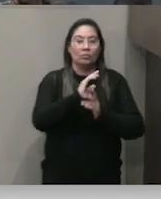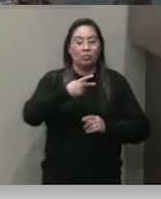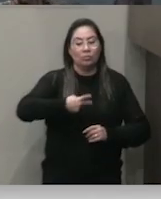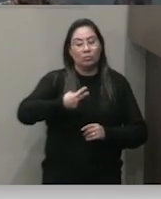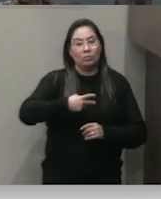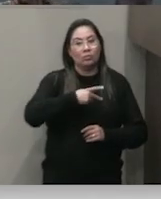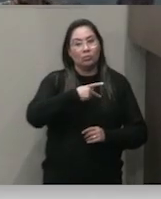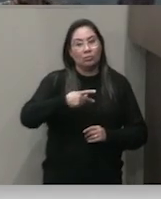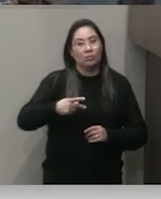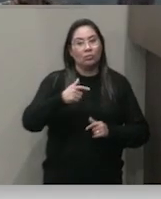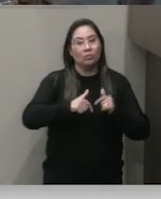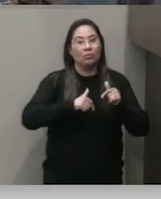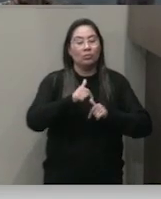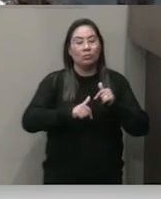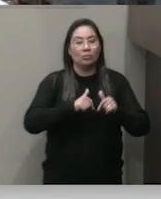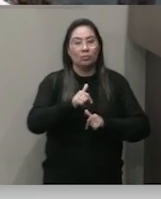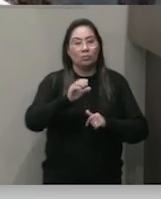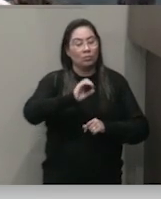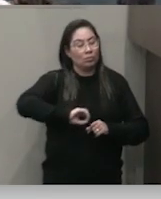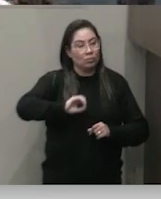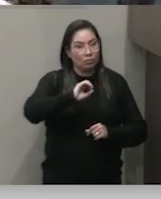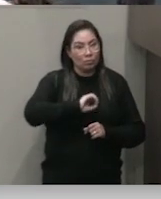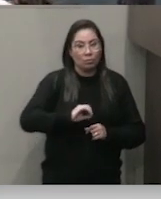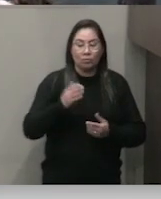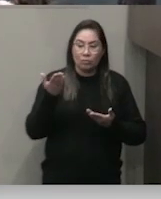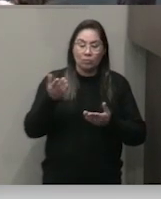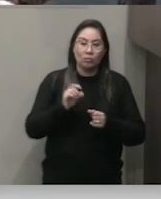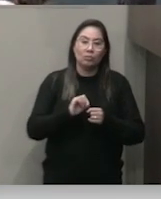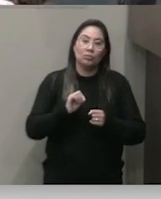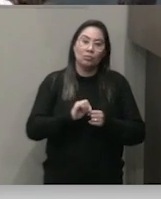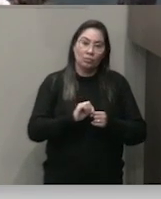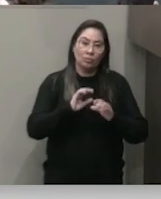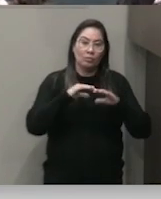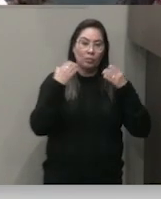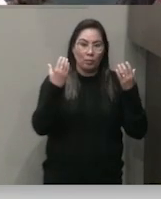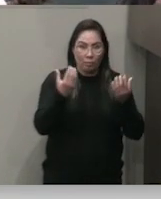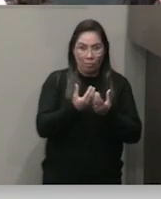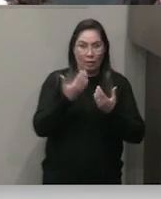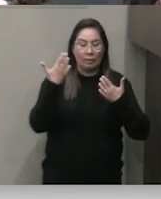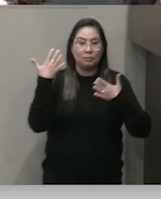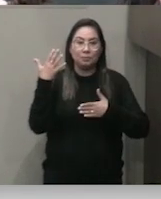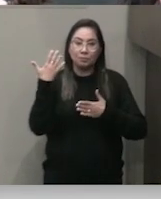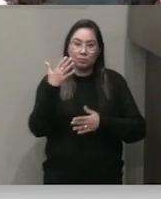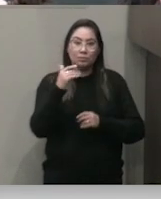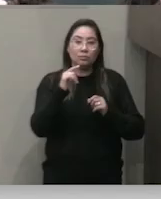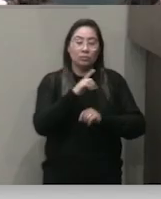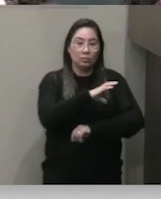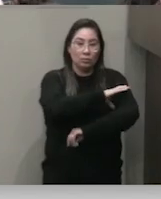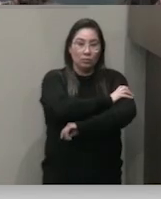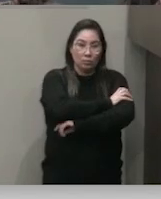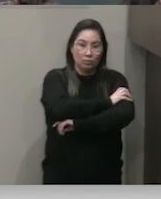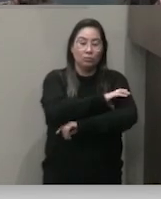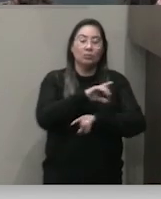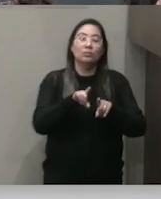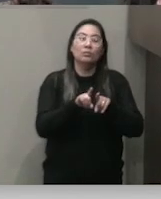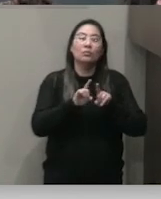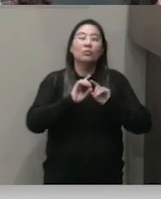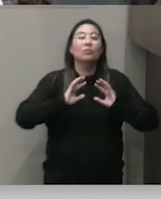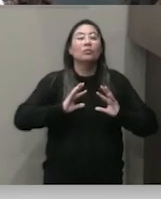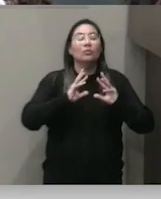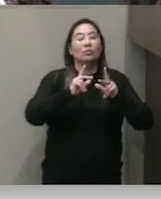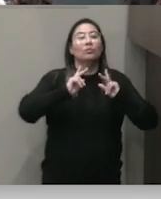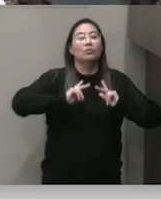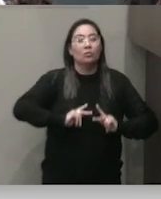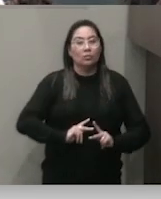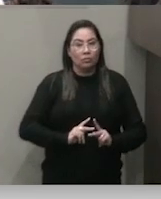vice-presidente, pelo trabalho excelente que Vossa Excelência realiza pela nossa comunidade. Parabéns, vereador Gil Krug, e parabéns a todos os envolvidos